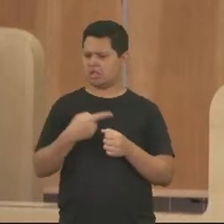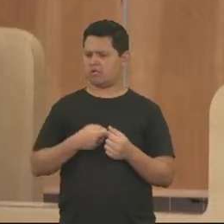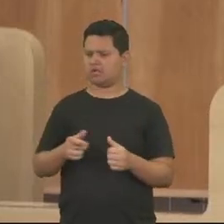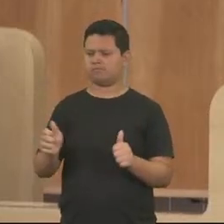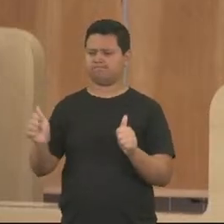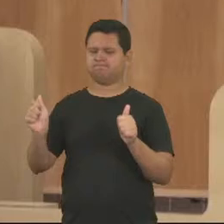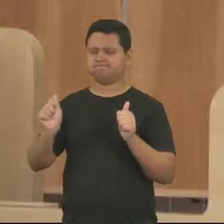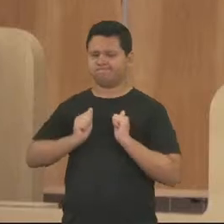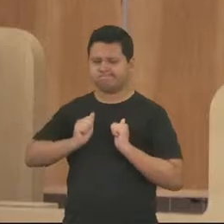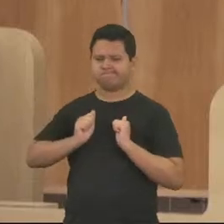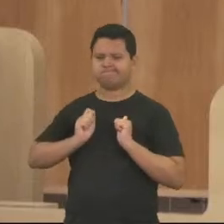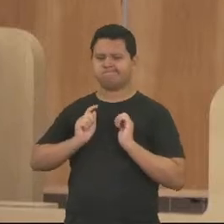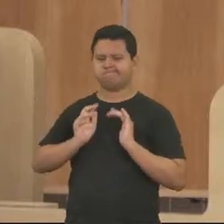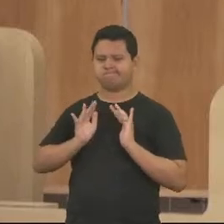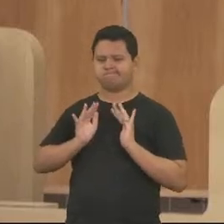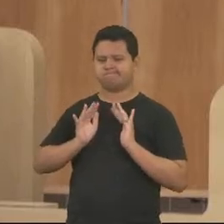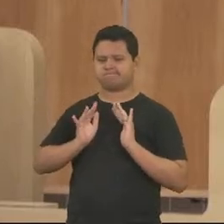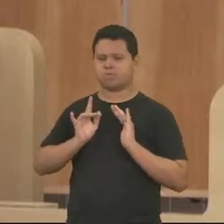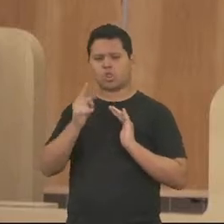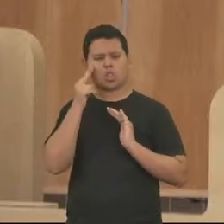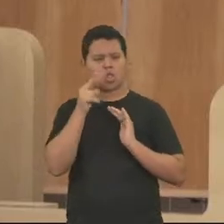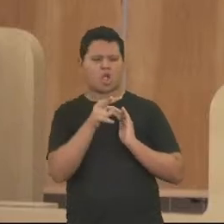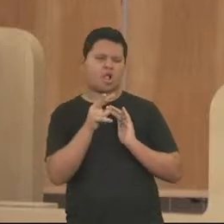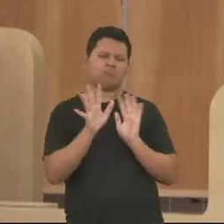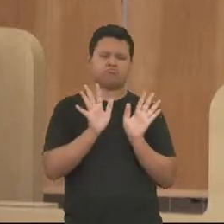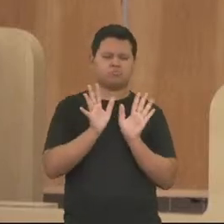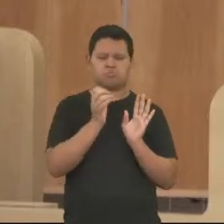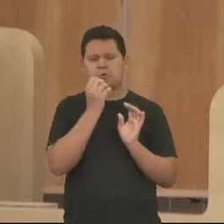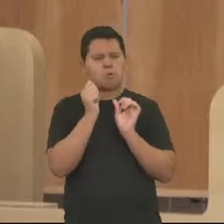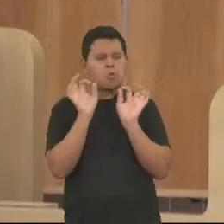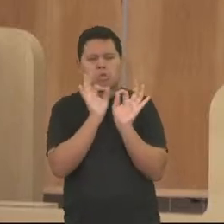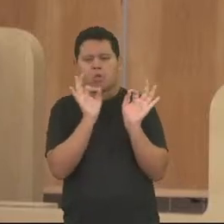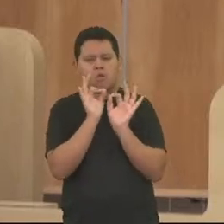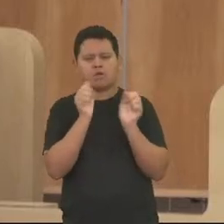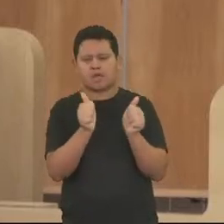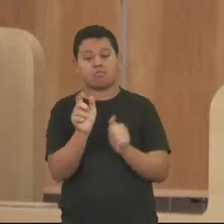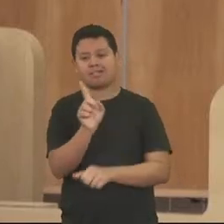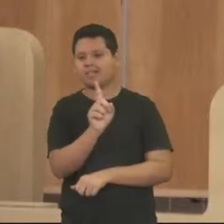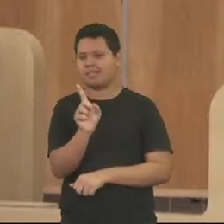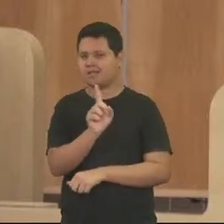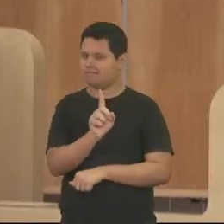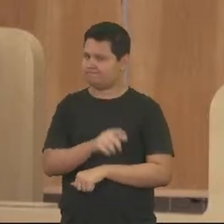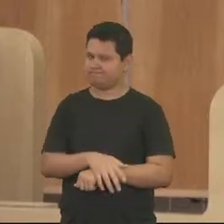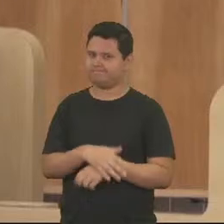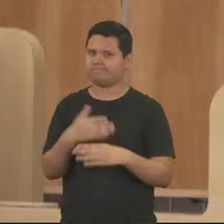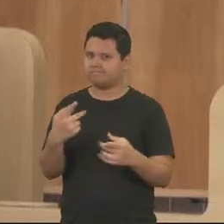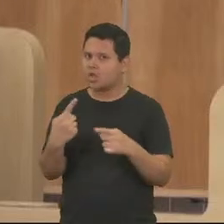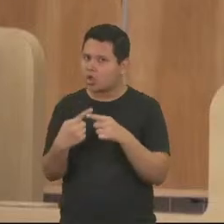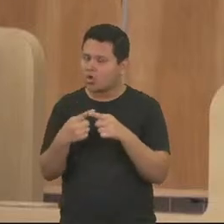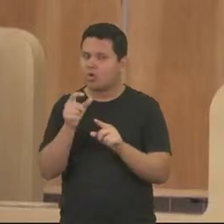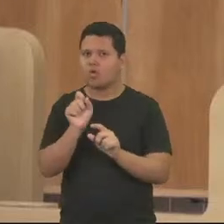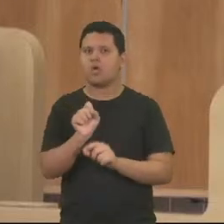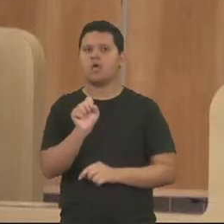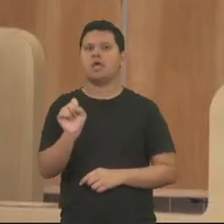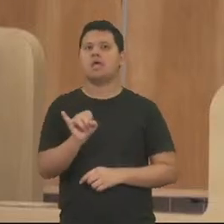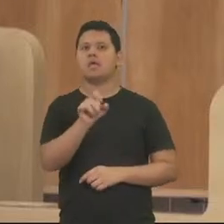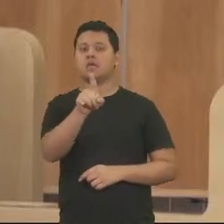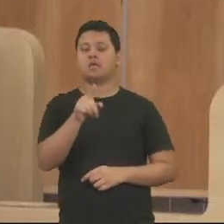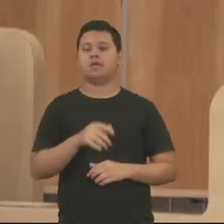acomode, se apegue aos números e fale, não, está tudo bem, porque não está. Porque a partir do momento que